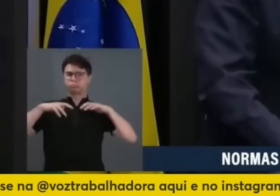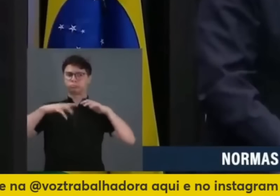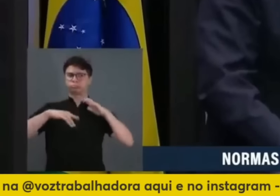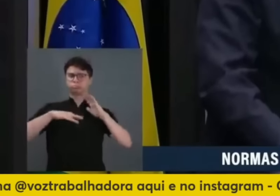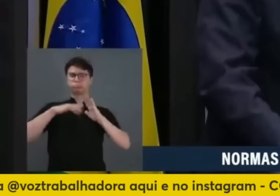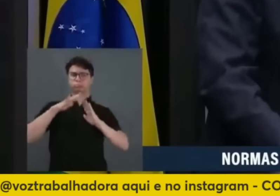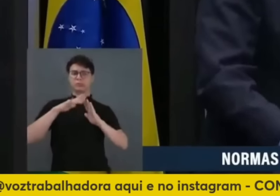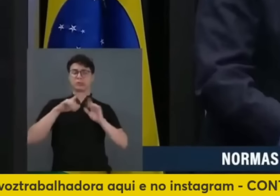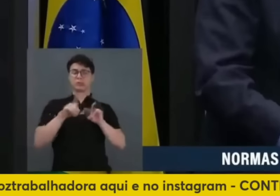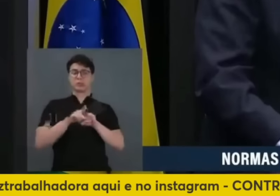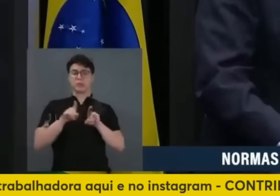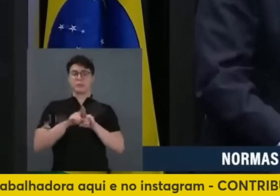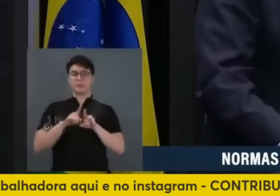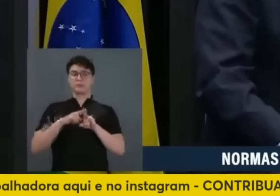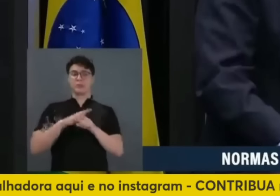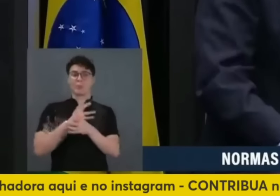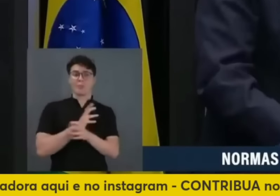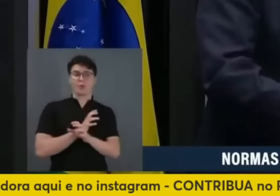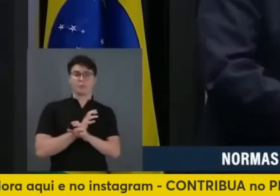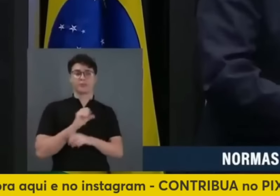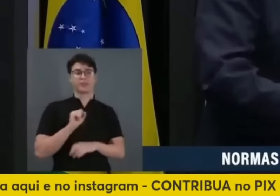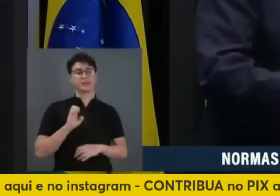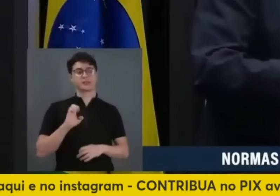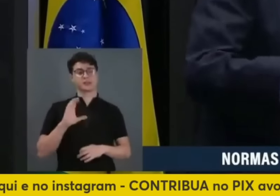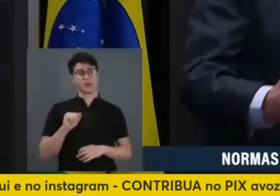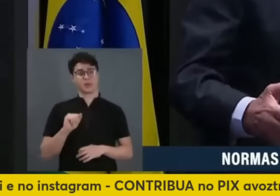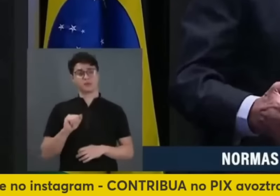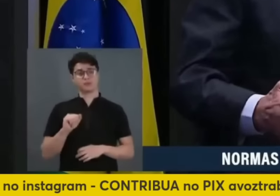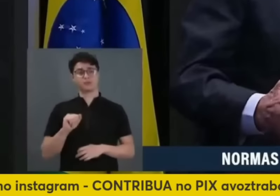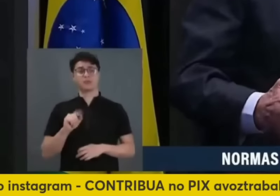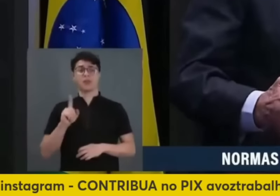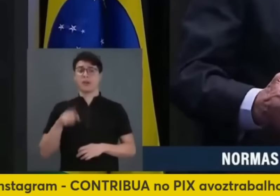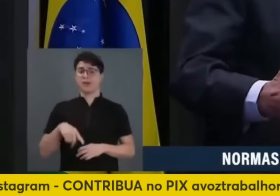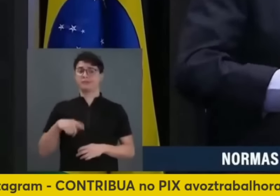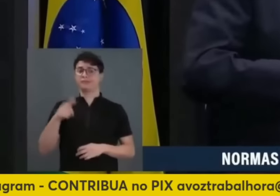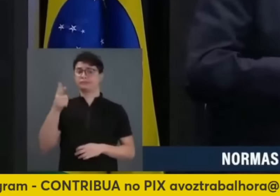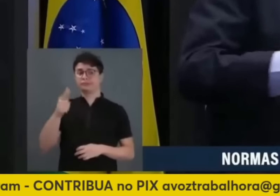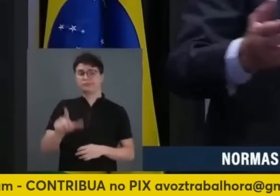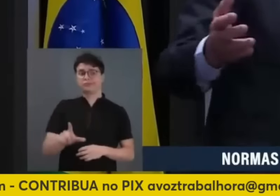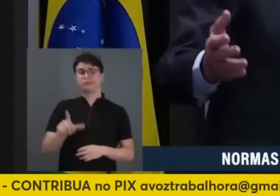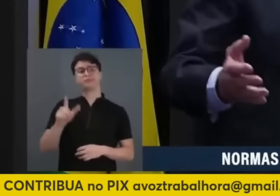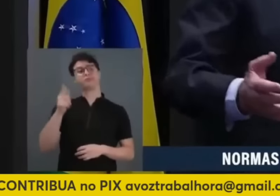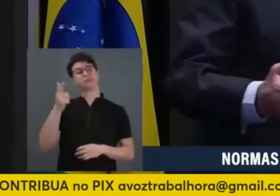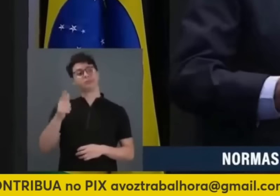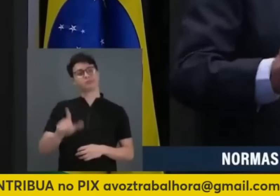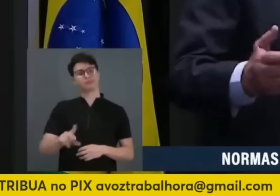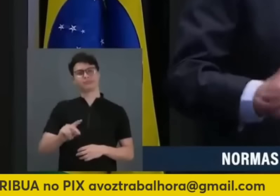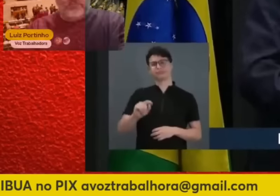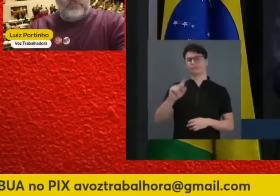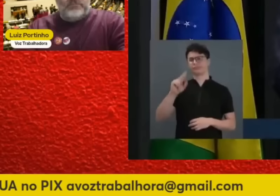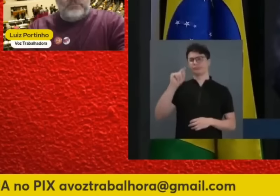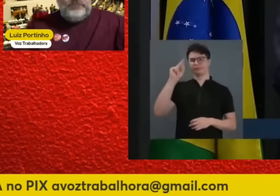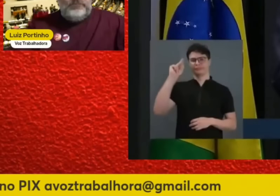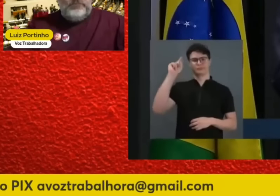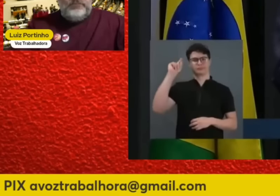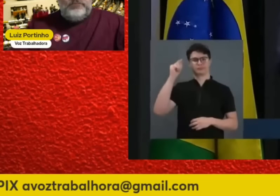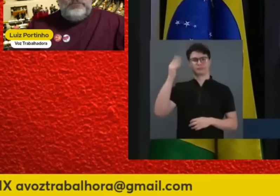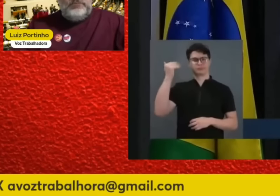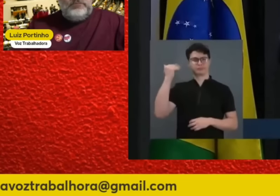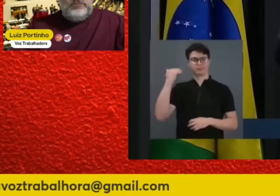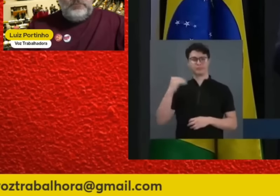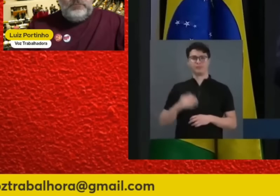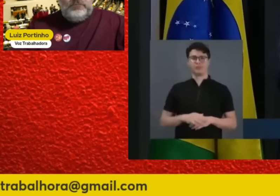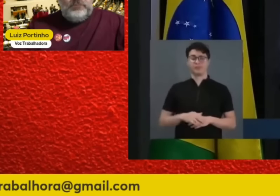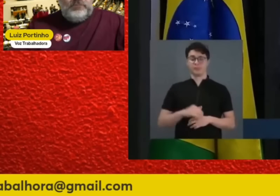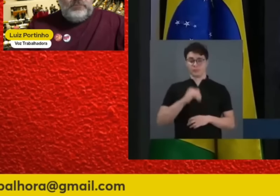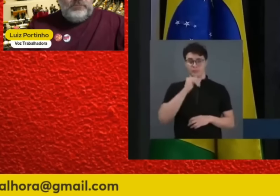das secas. As secas e as enchentes são cíclicas, desde que esse país é país e foi descoberto. Eu vou